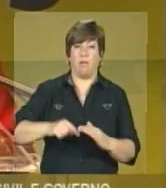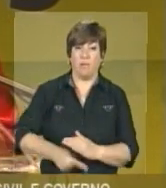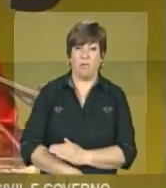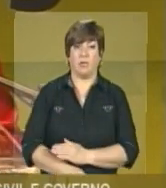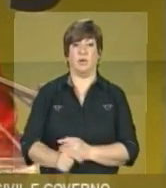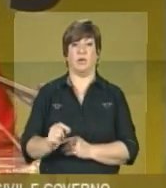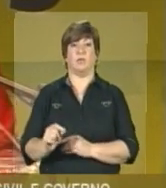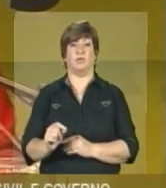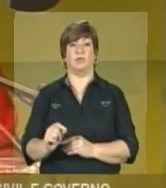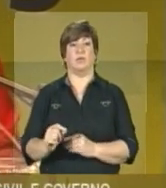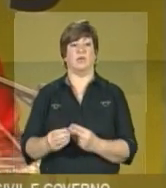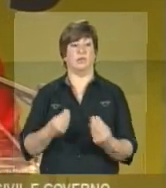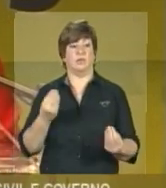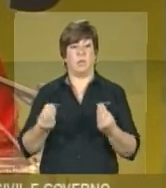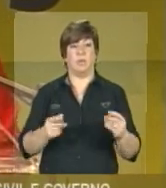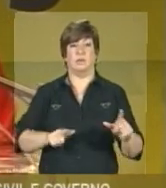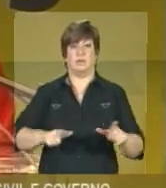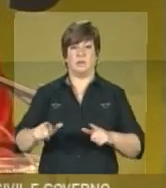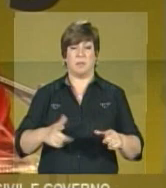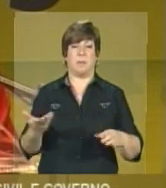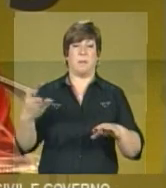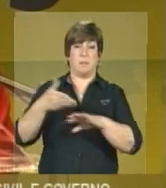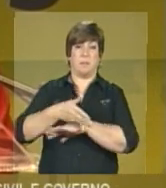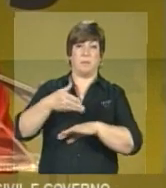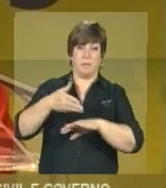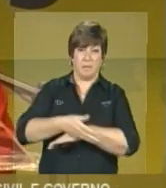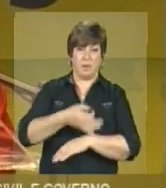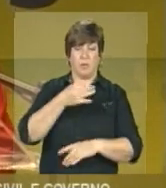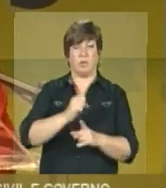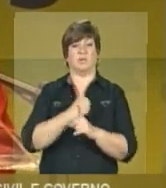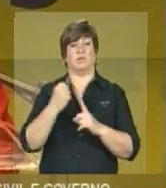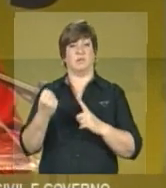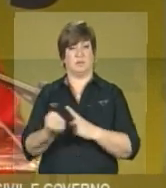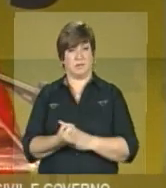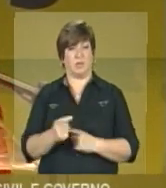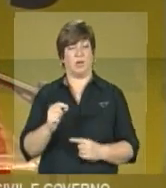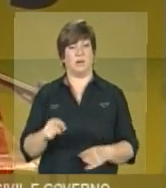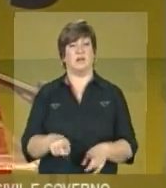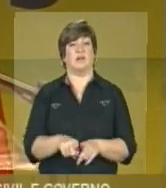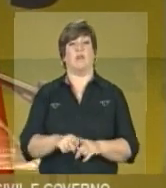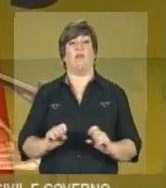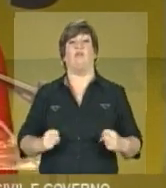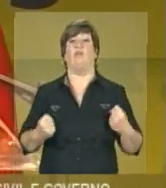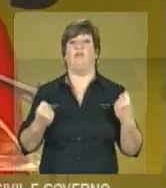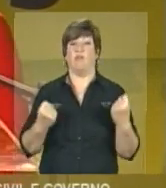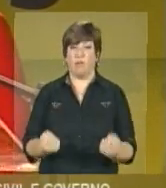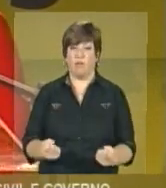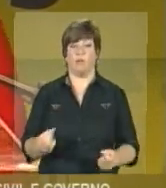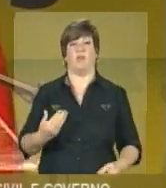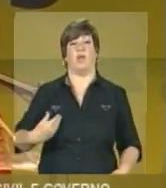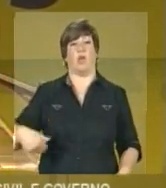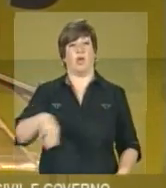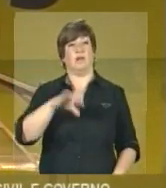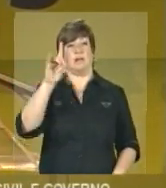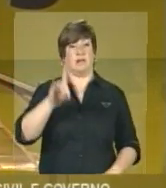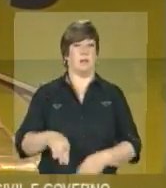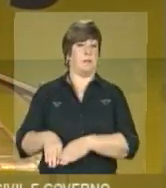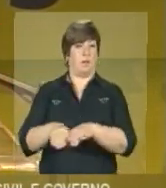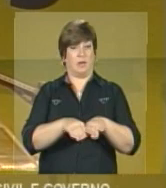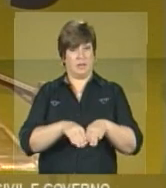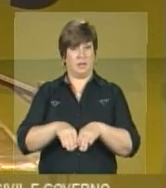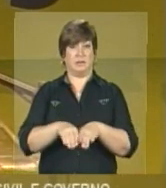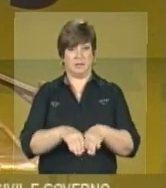aprofundamento dos mecanismos de participação social e o fortalecimento da nossa